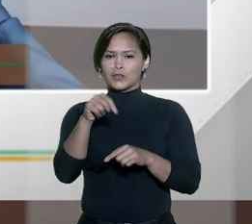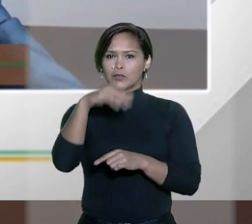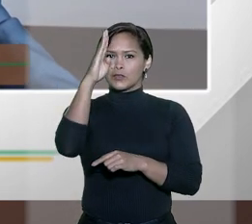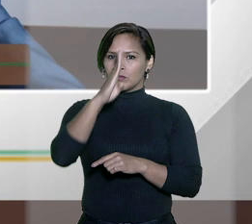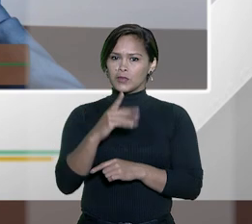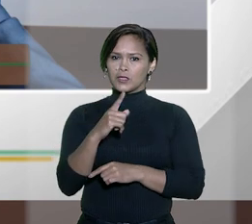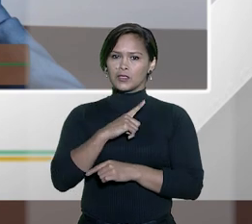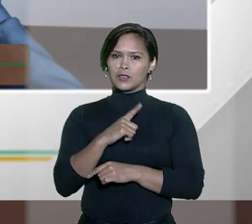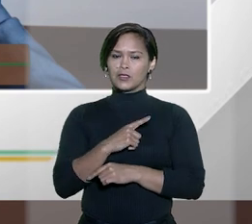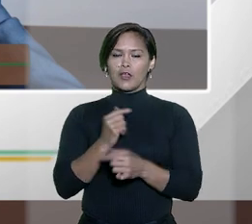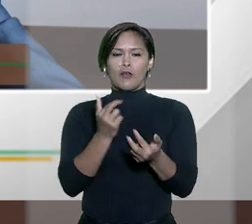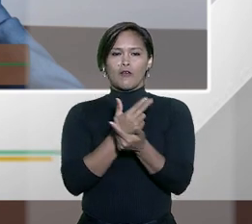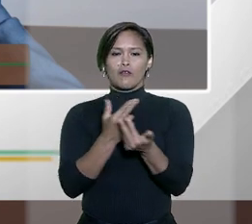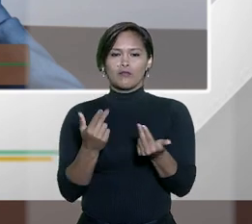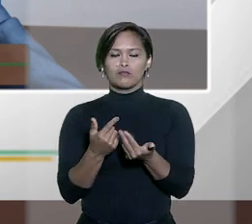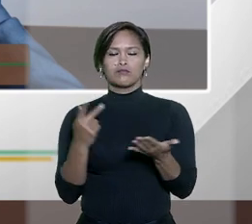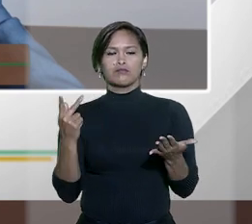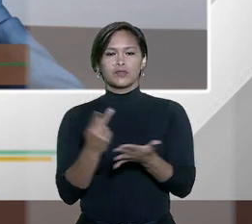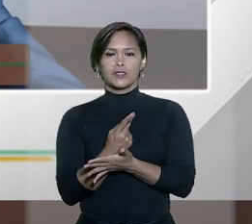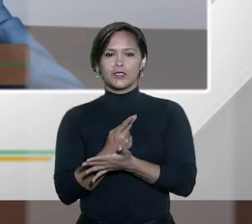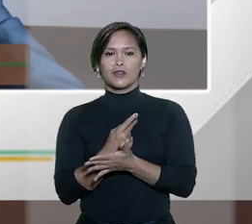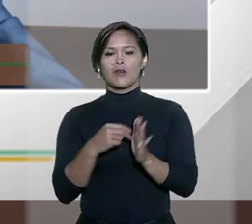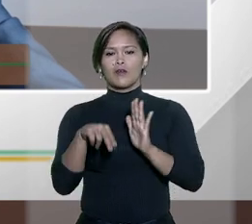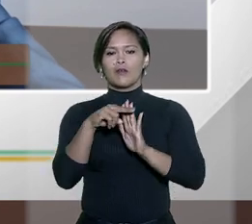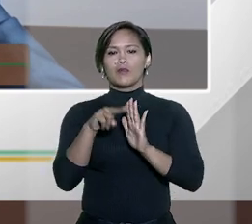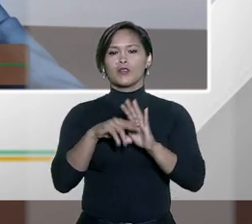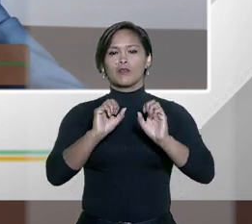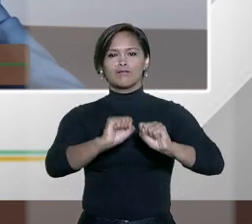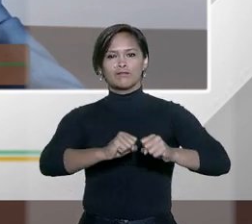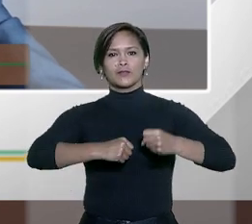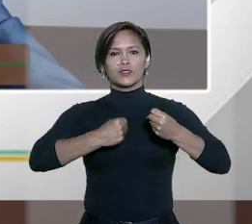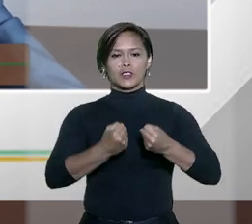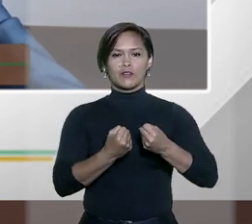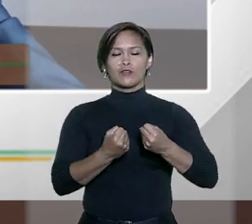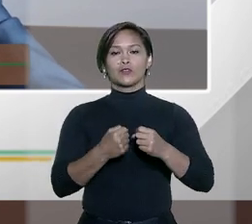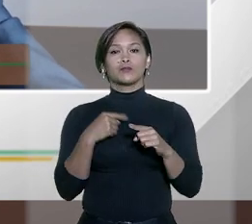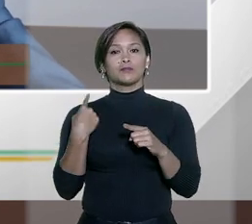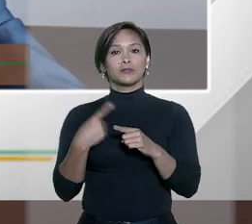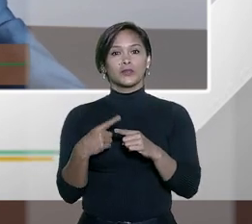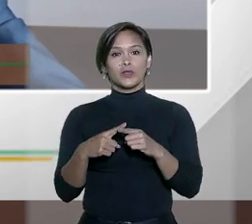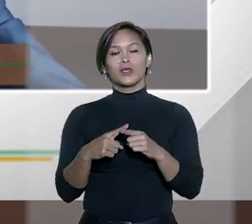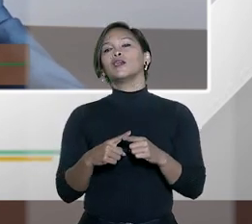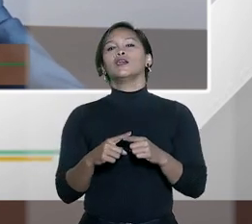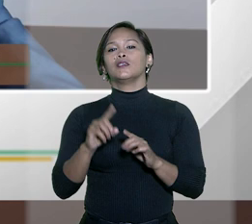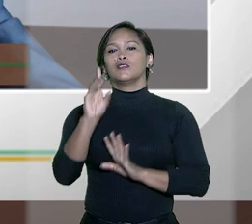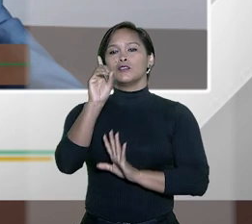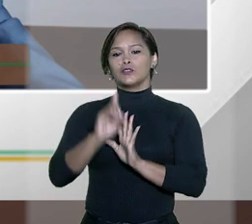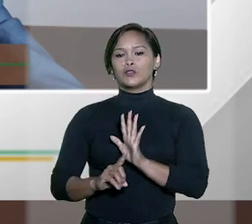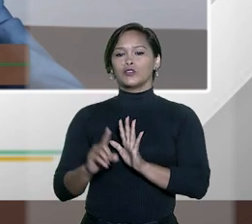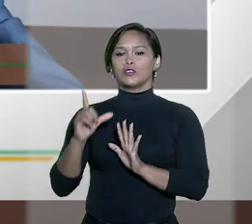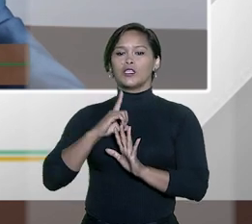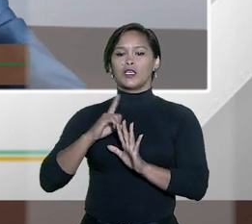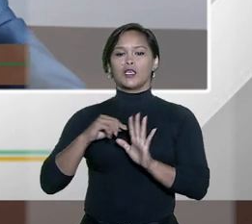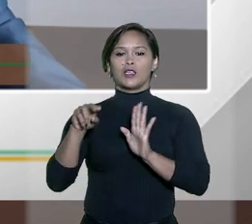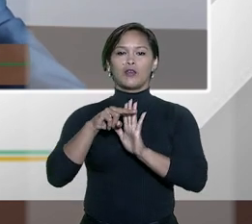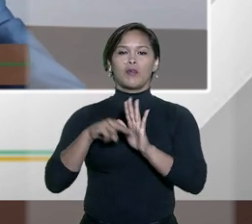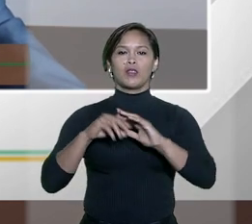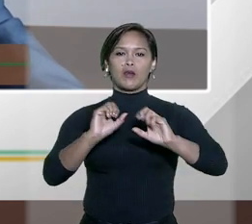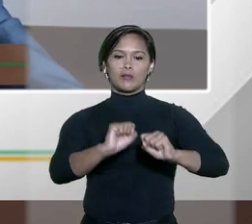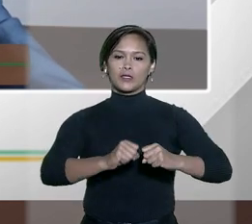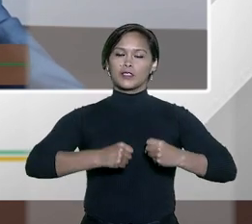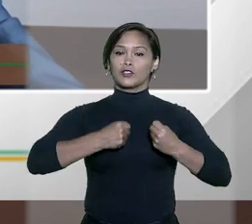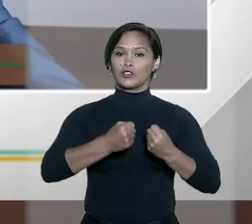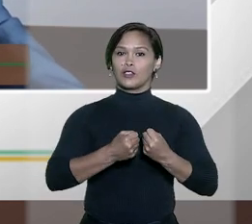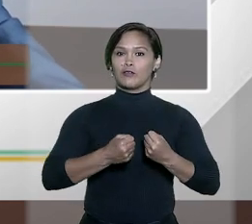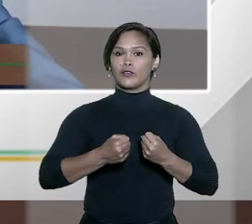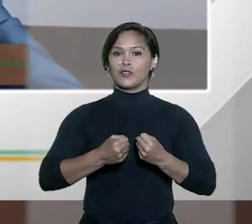a gente tem muito disso, né? Como uma norma de reforço, né? É engraçado a gente dizer que no direito, né, você tem que ter uma norma de reforço,